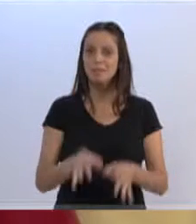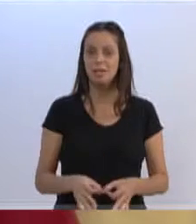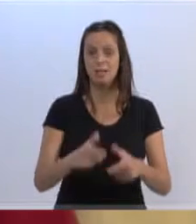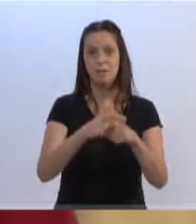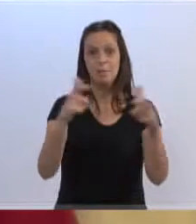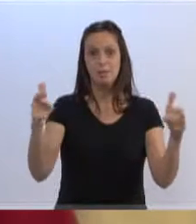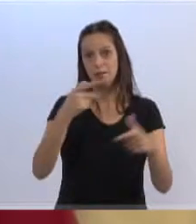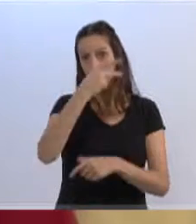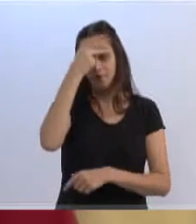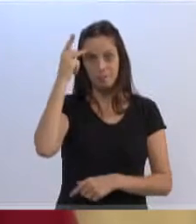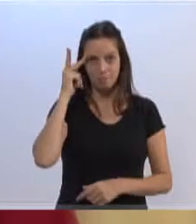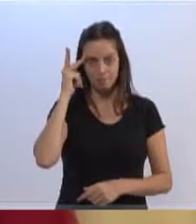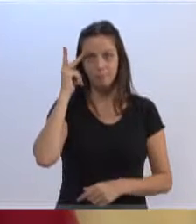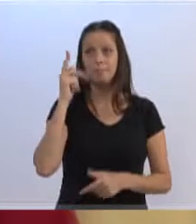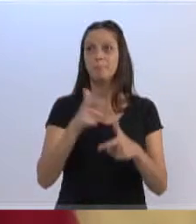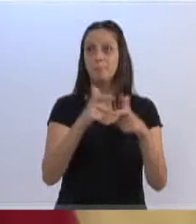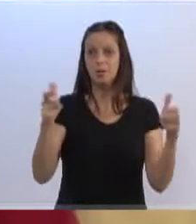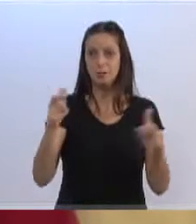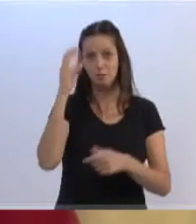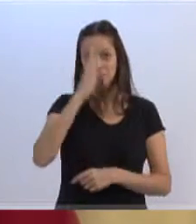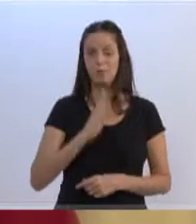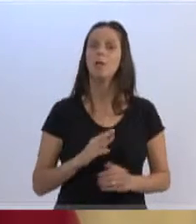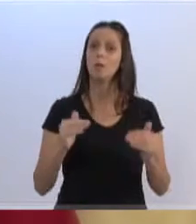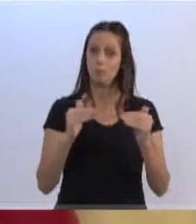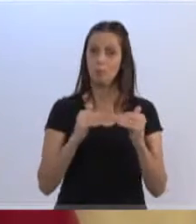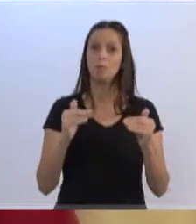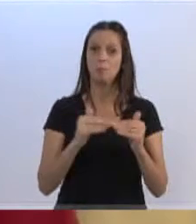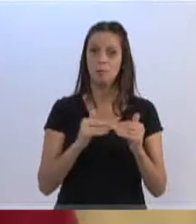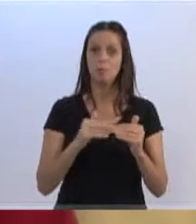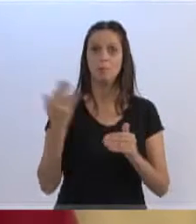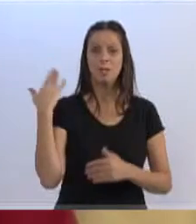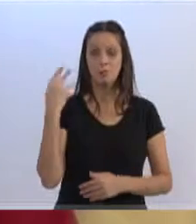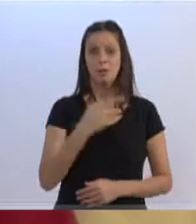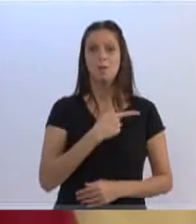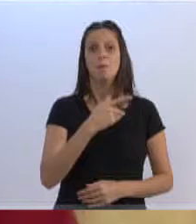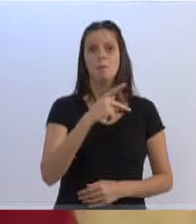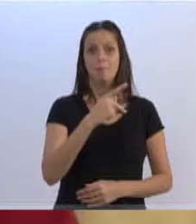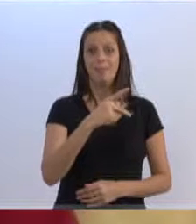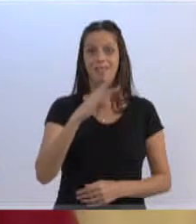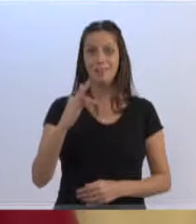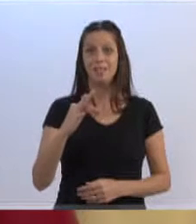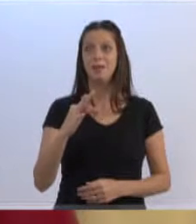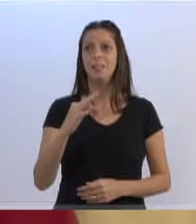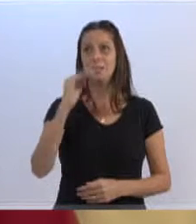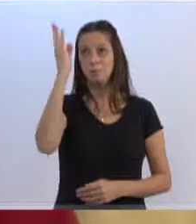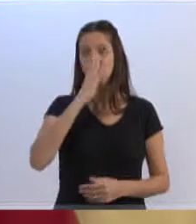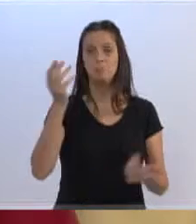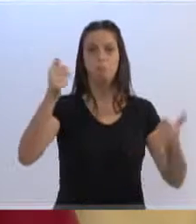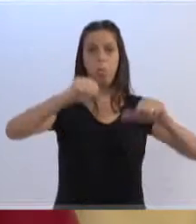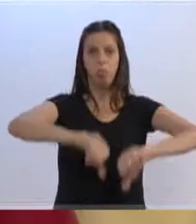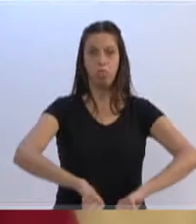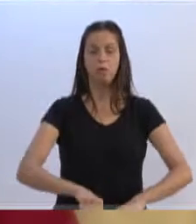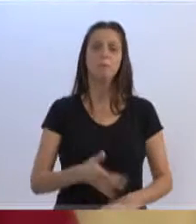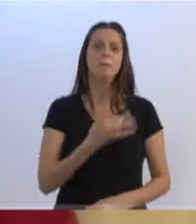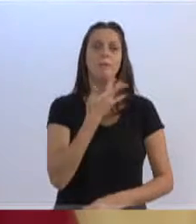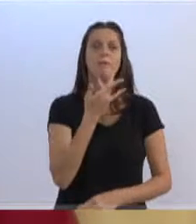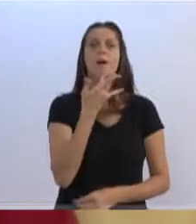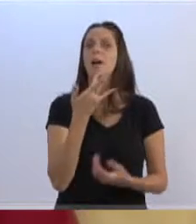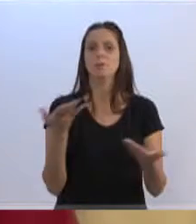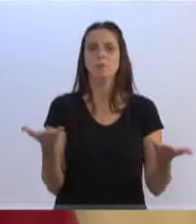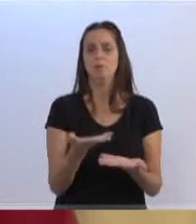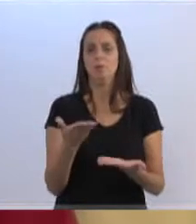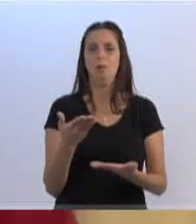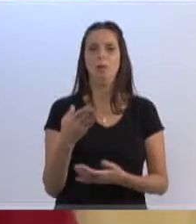maioria das pessoas, né, a maioria dos brasileiros concordam. Foi o PT que infelizmente afundou com o nosso país. Então é fácil, né,